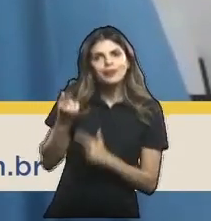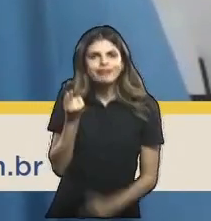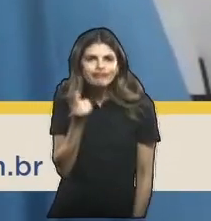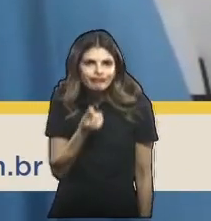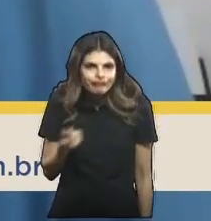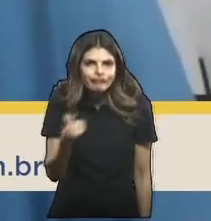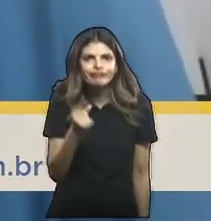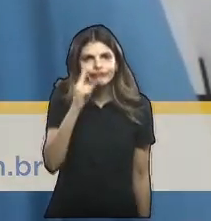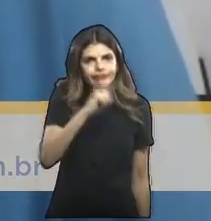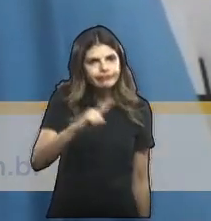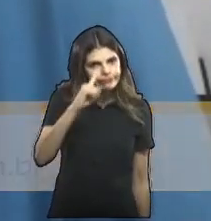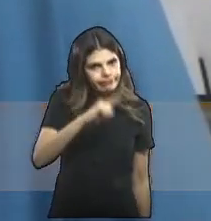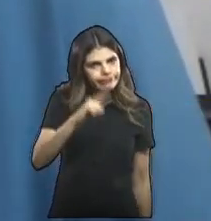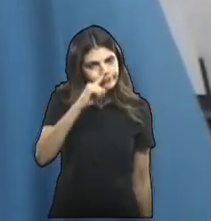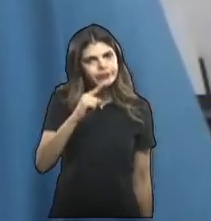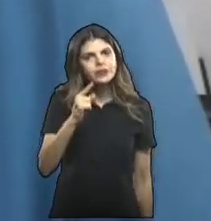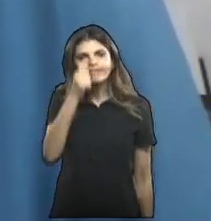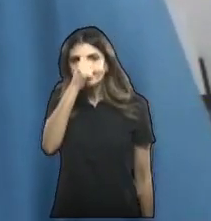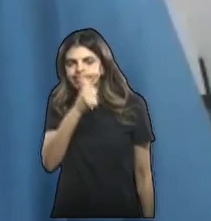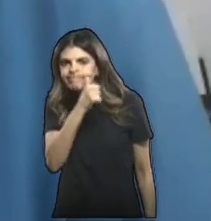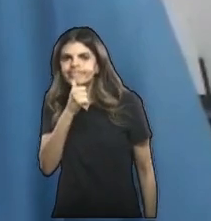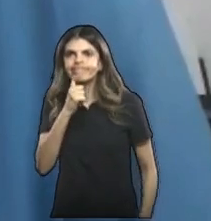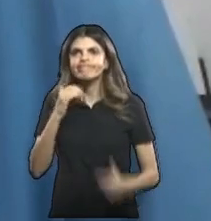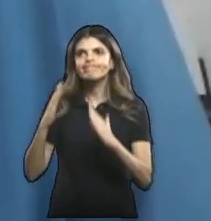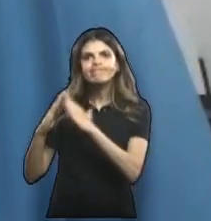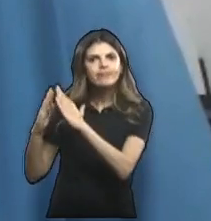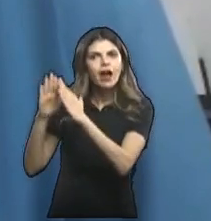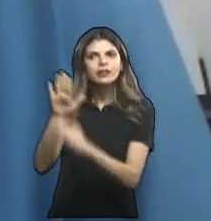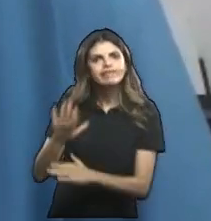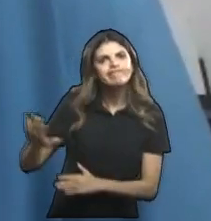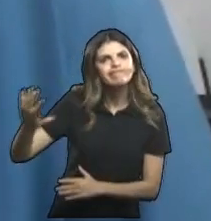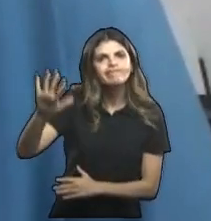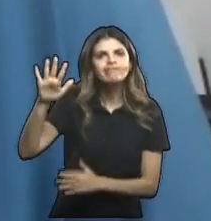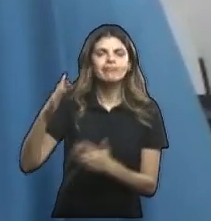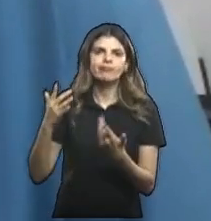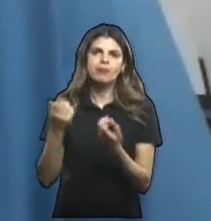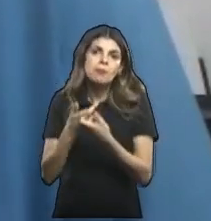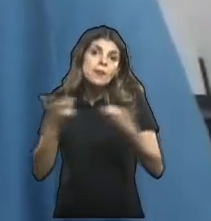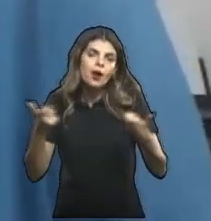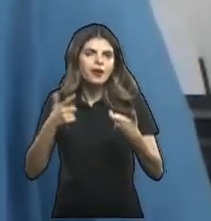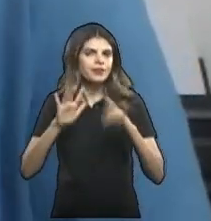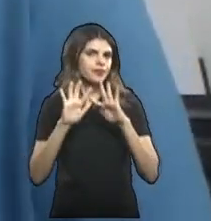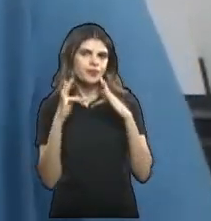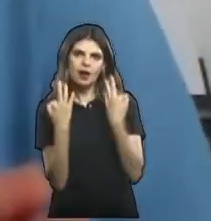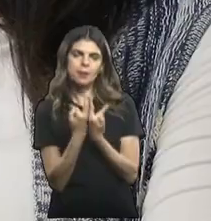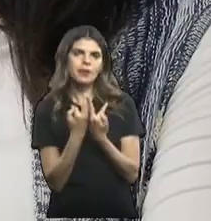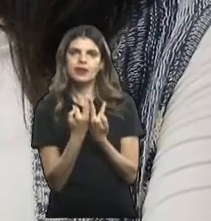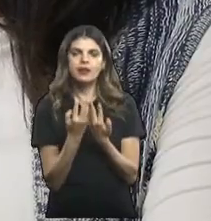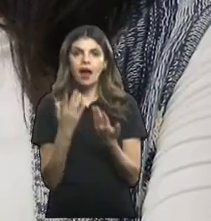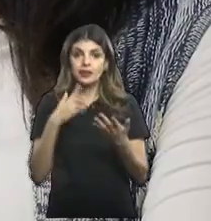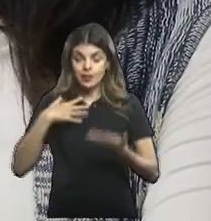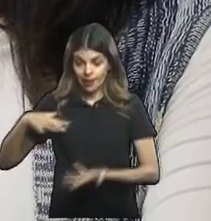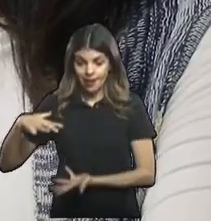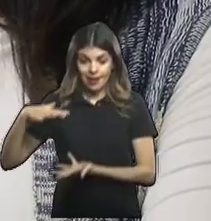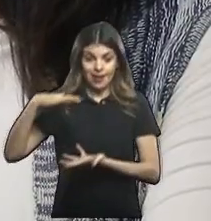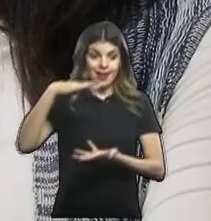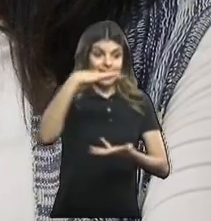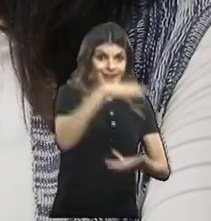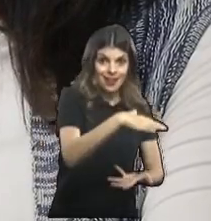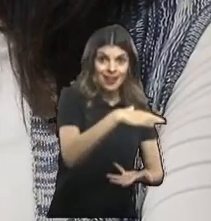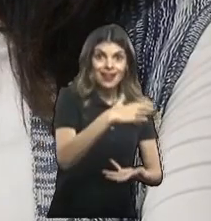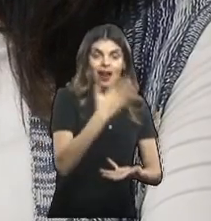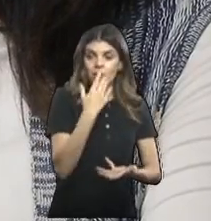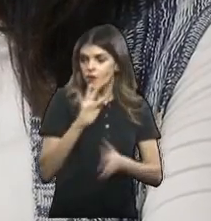difícil, né, nas comunidades, situações onde a família, a gente chega para entregar o